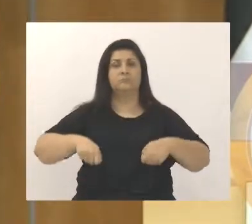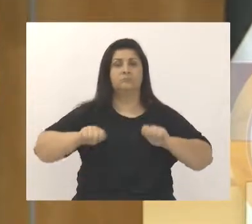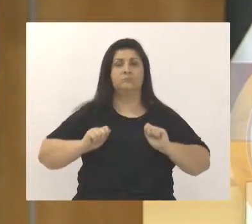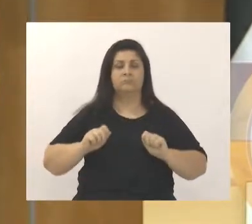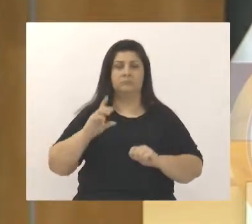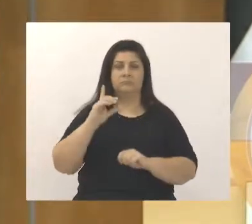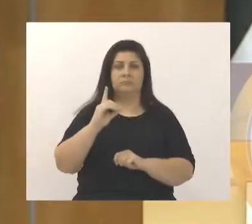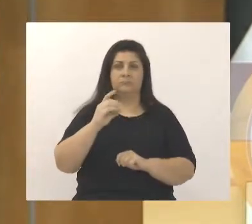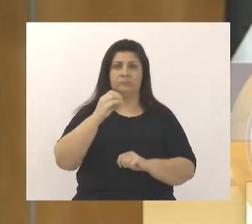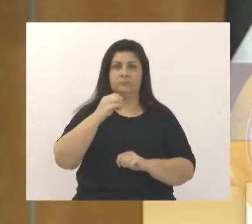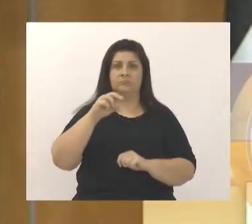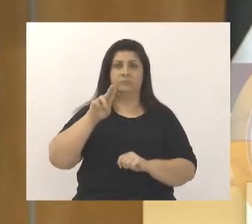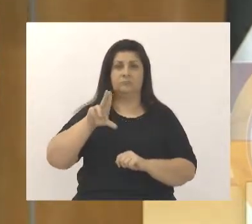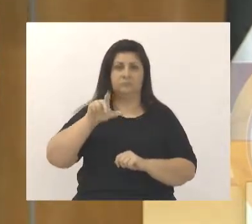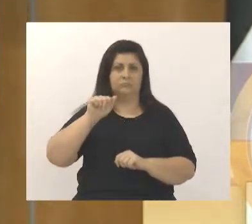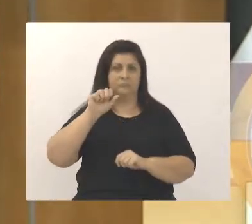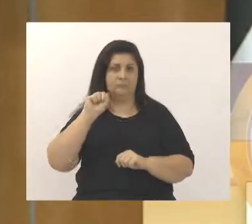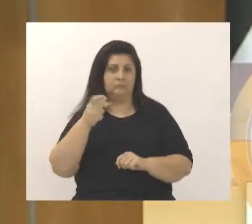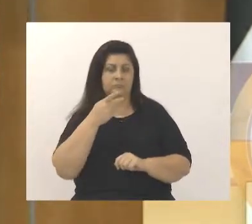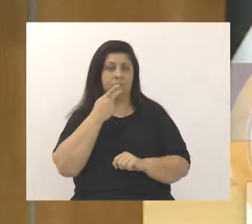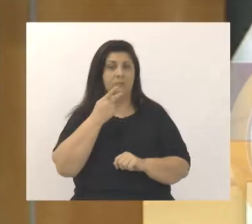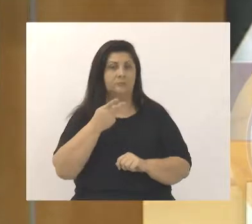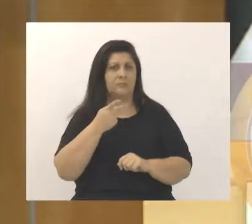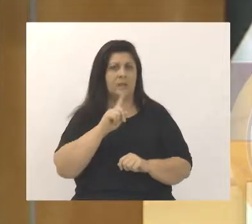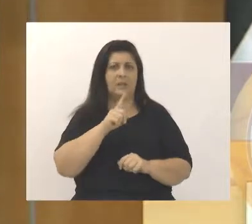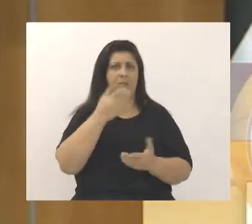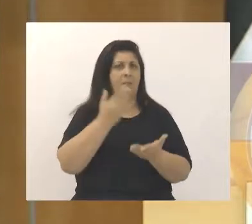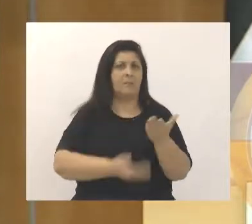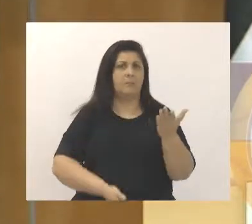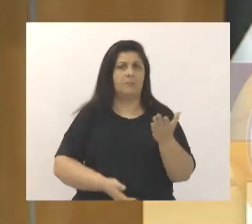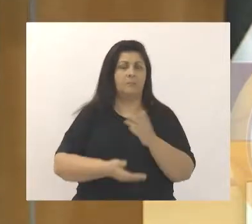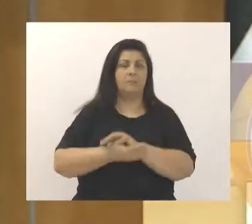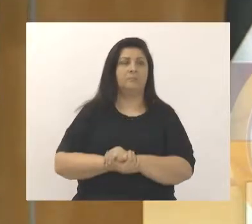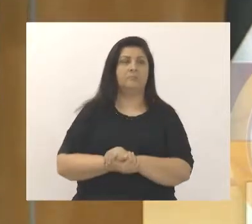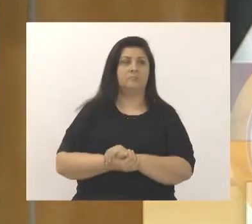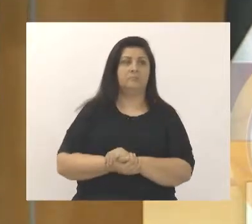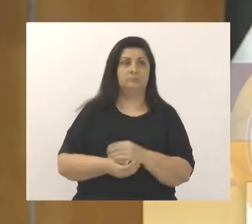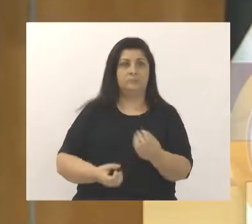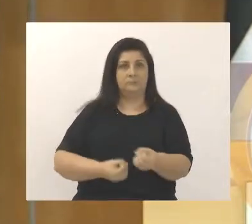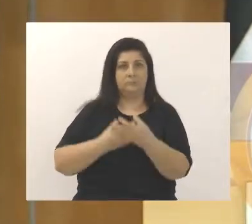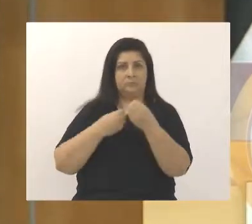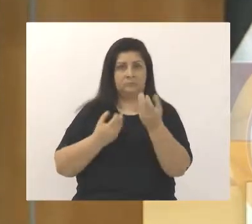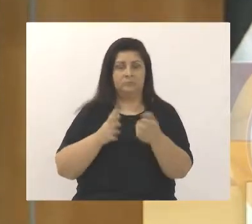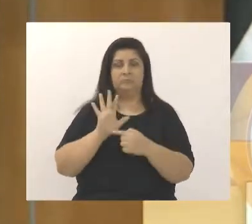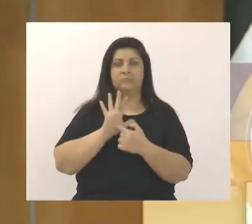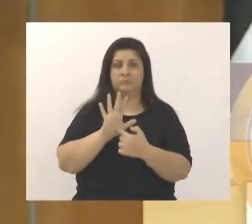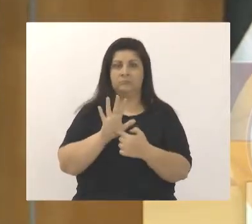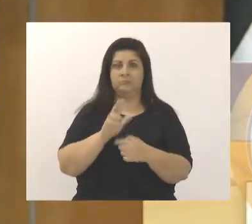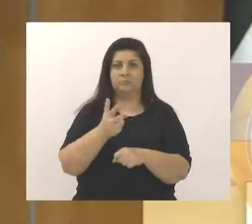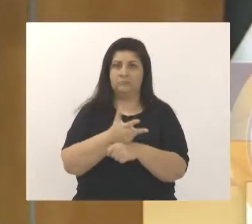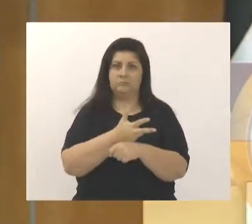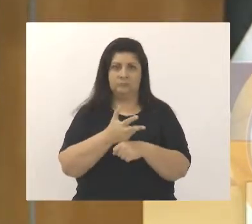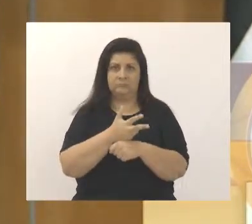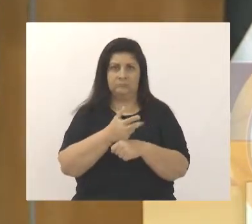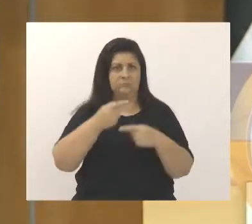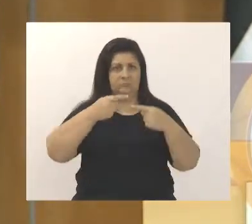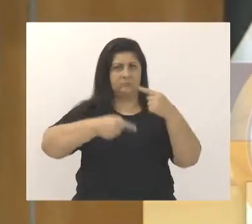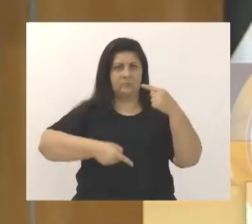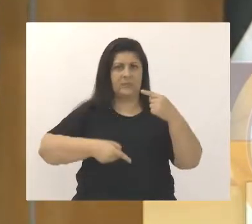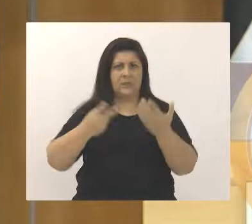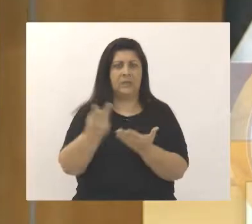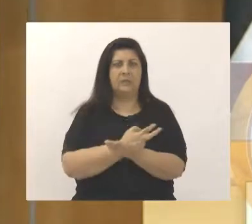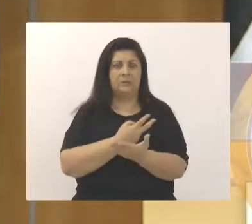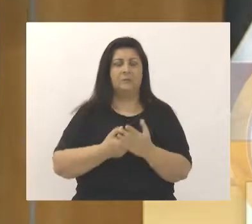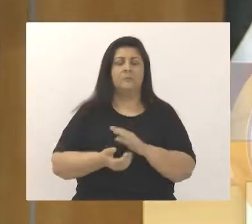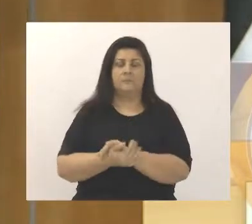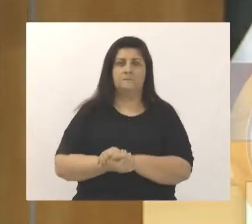doulas, o mesmo se posiciona e responde como prejudicado. Então, a informação passada em vídeo que é favorável não é verdadeira.